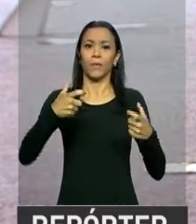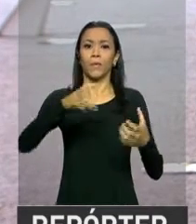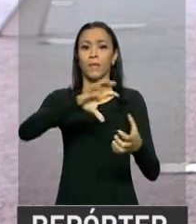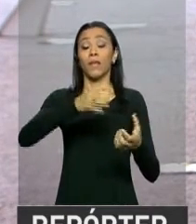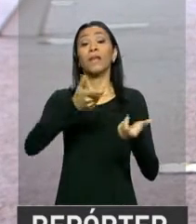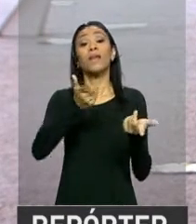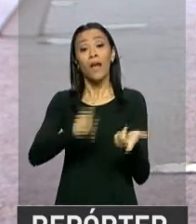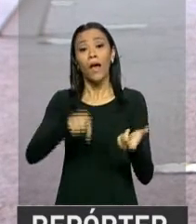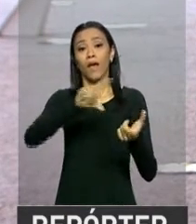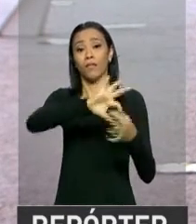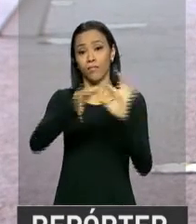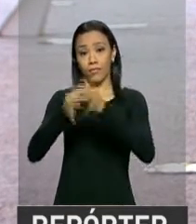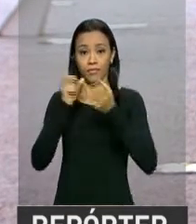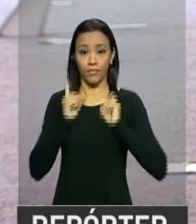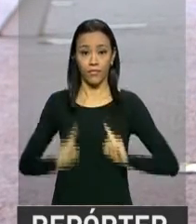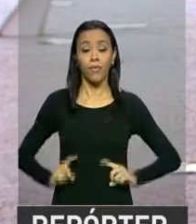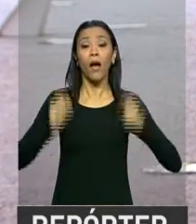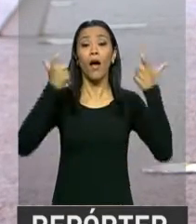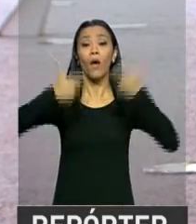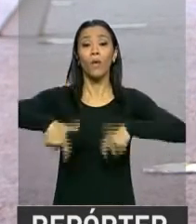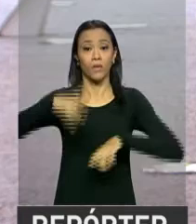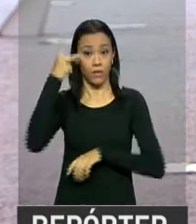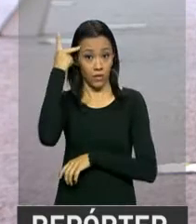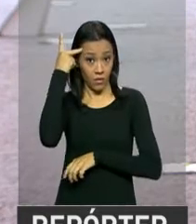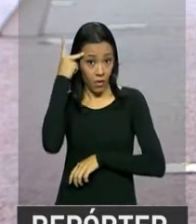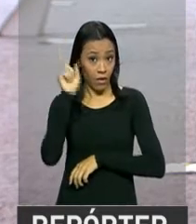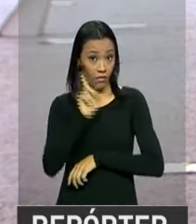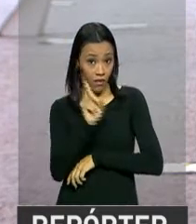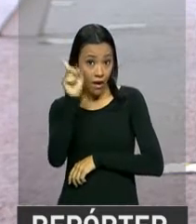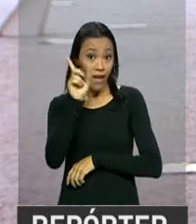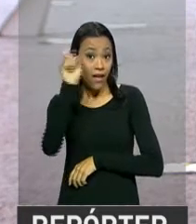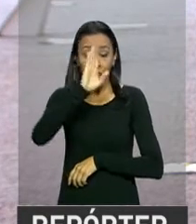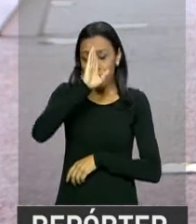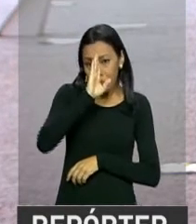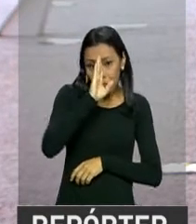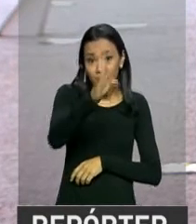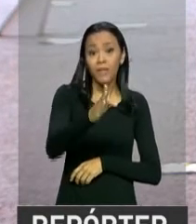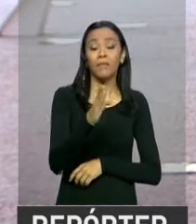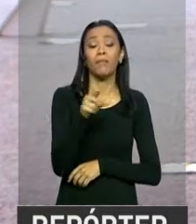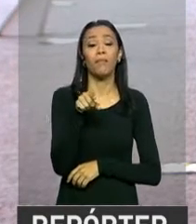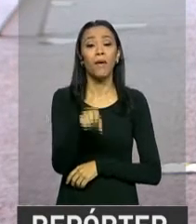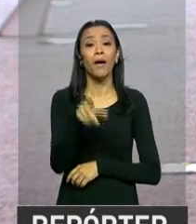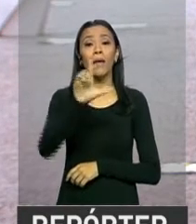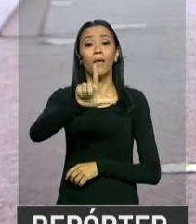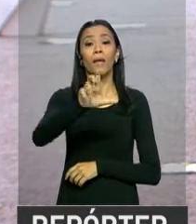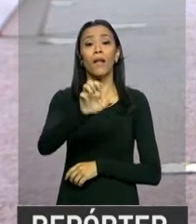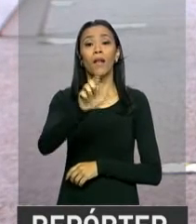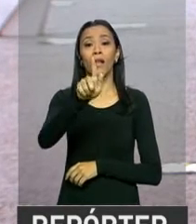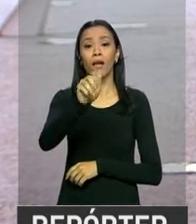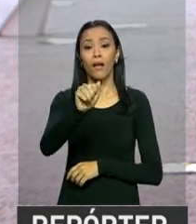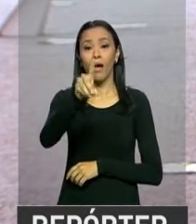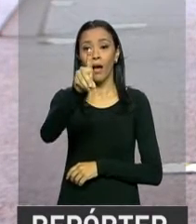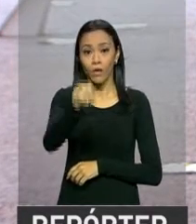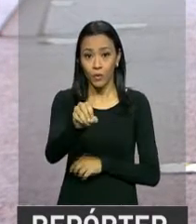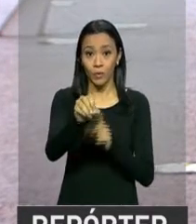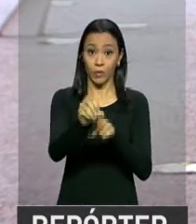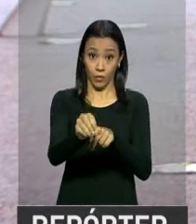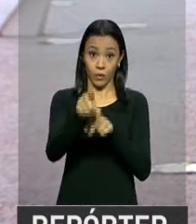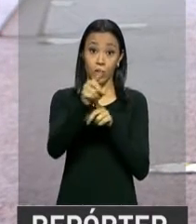São Paulo, capital. Esse centro é considerado aí o principal legado dos Jogos Paralímpicos